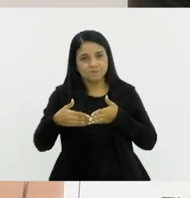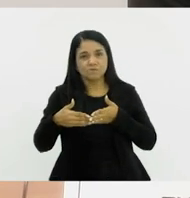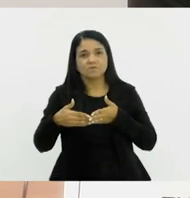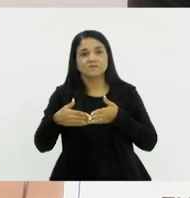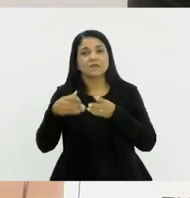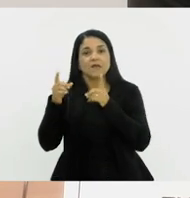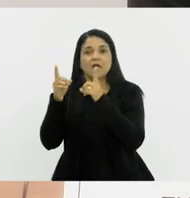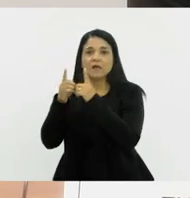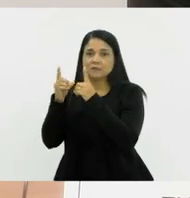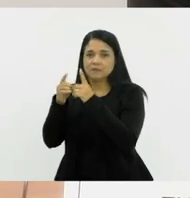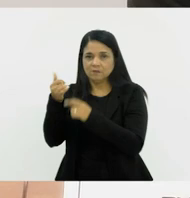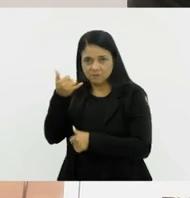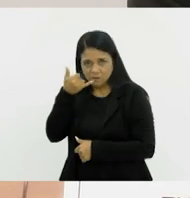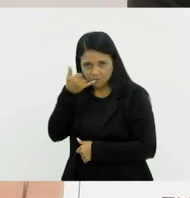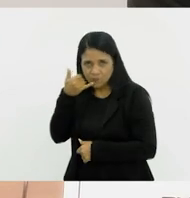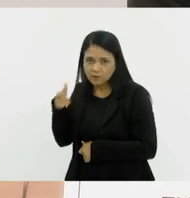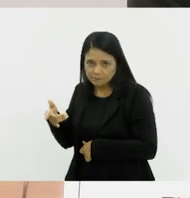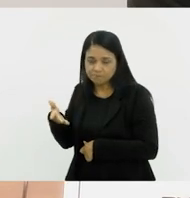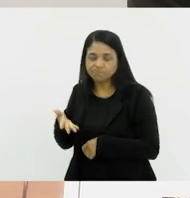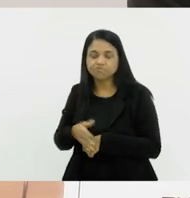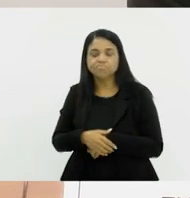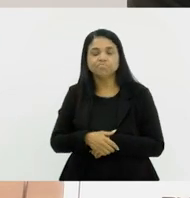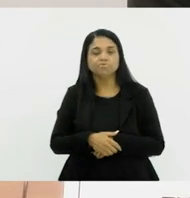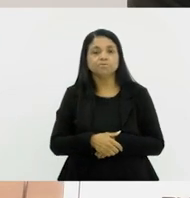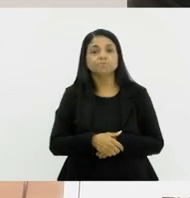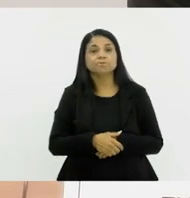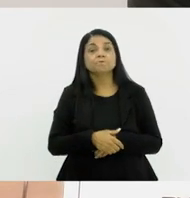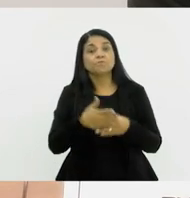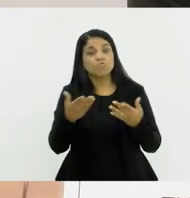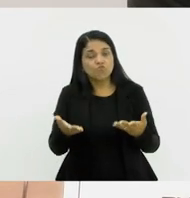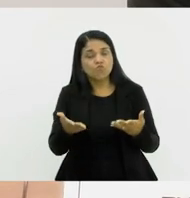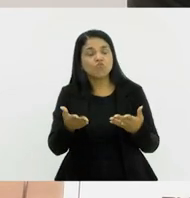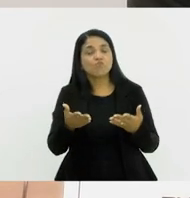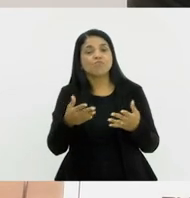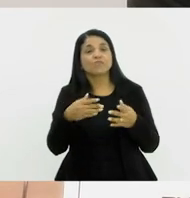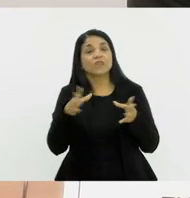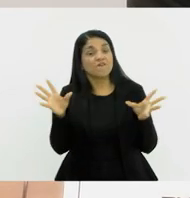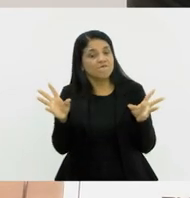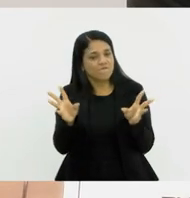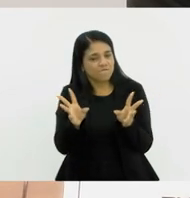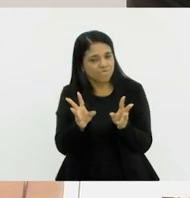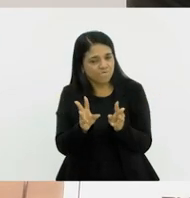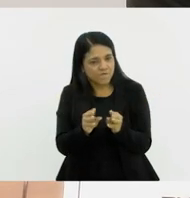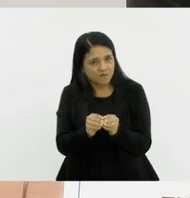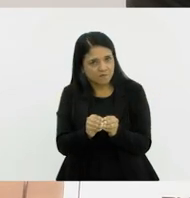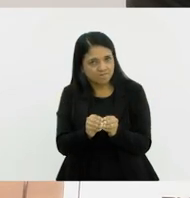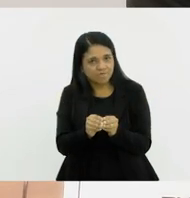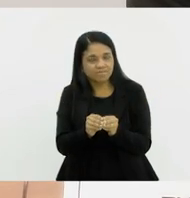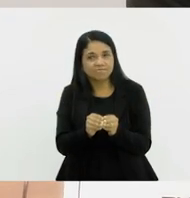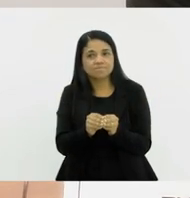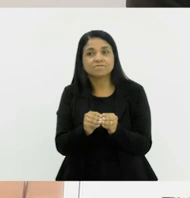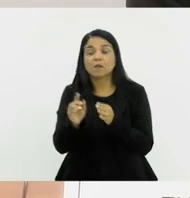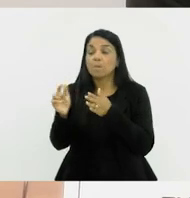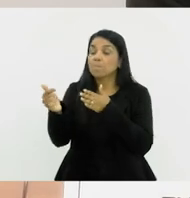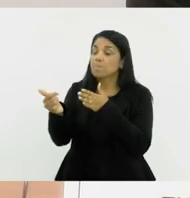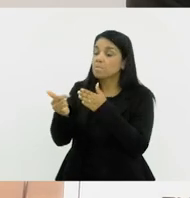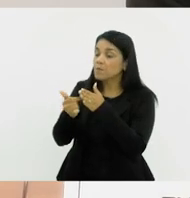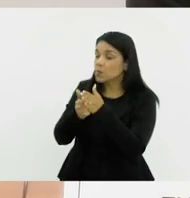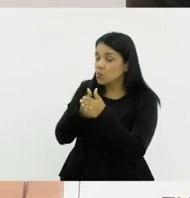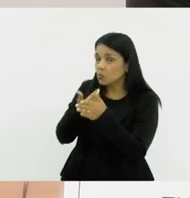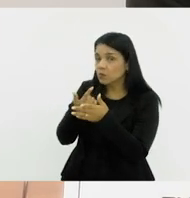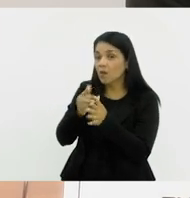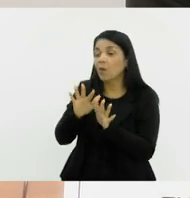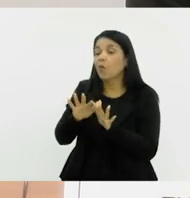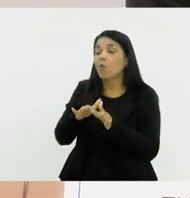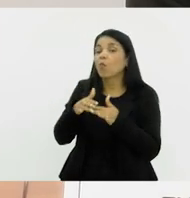atender um telefonema. E aí, então, só para a gente fechar e ter exatamente assim, outro questionamento é